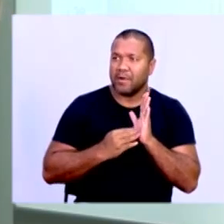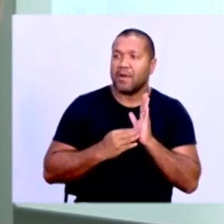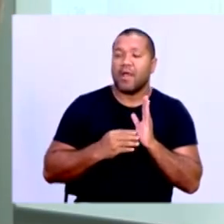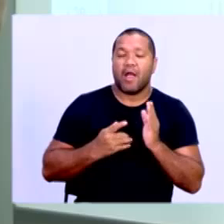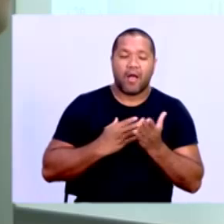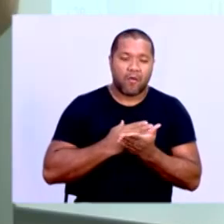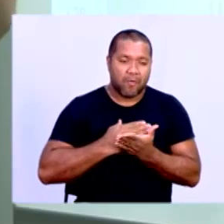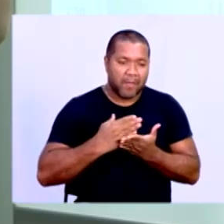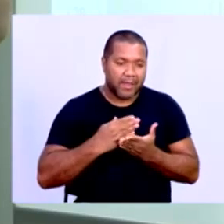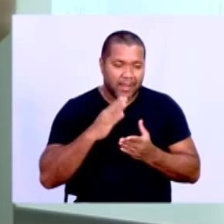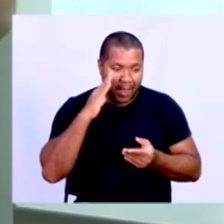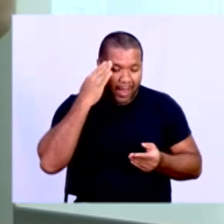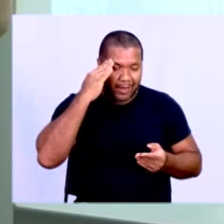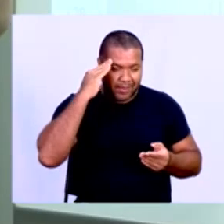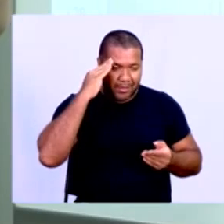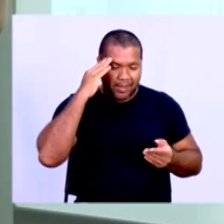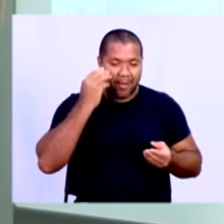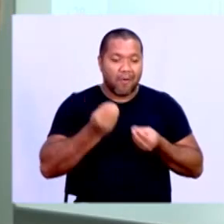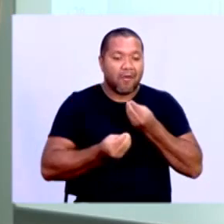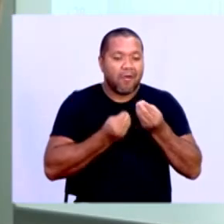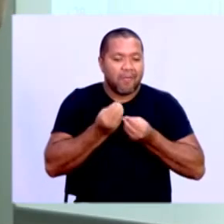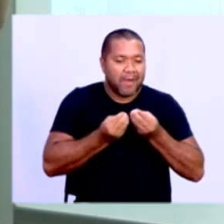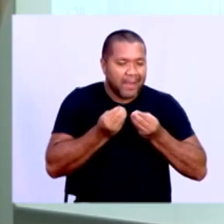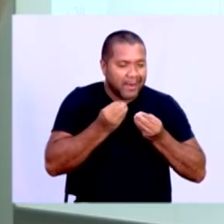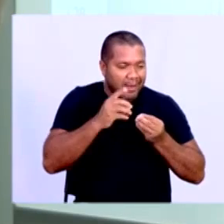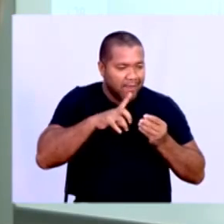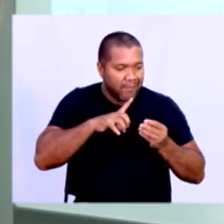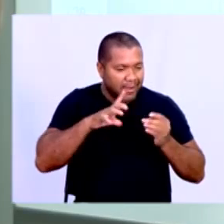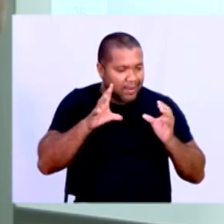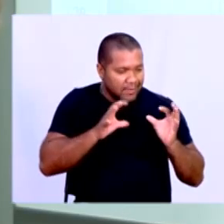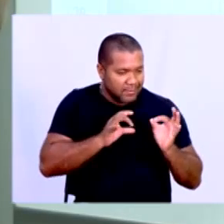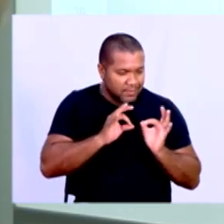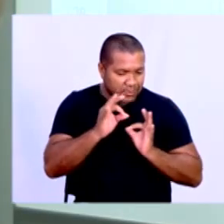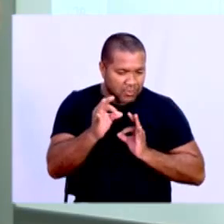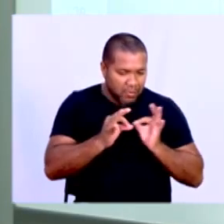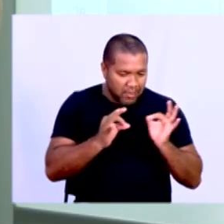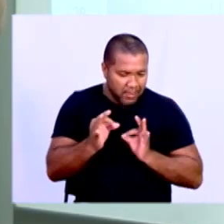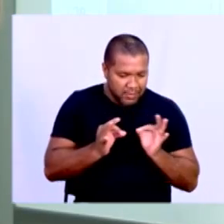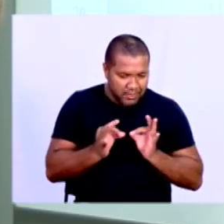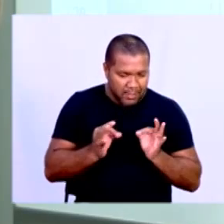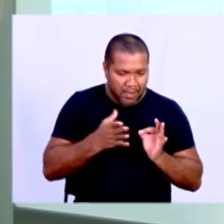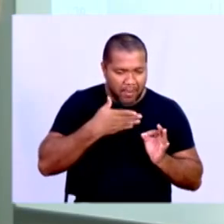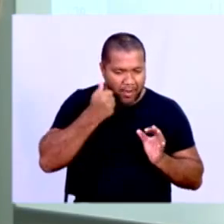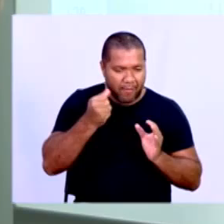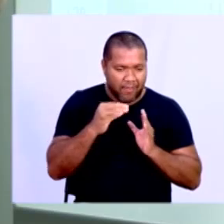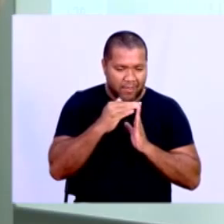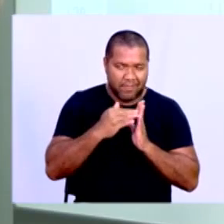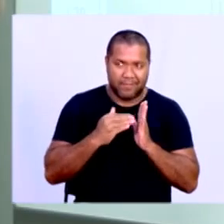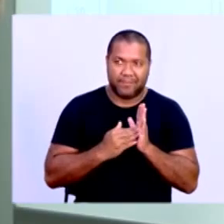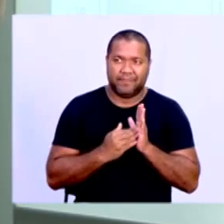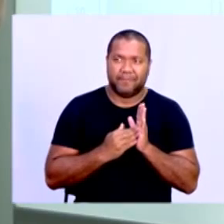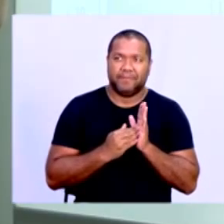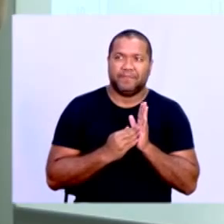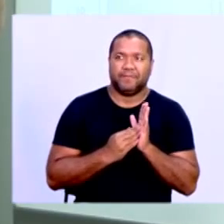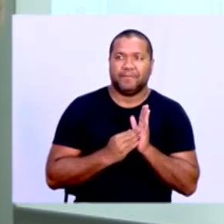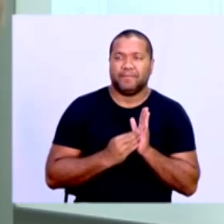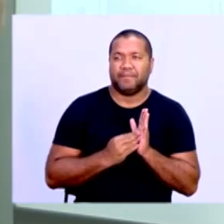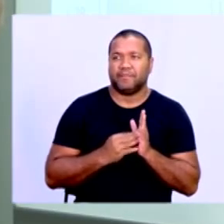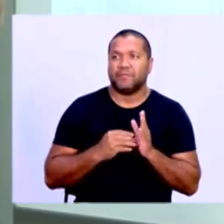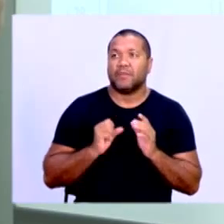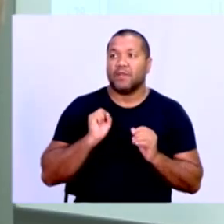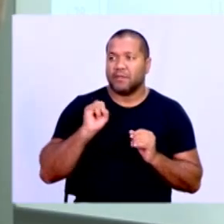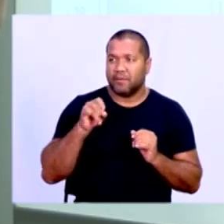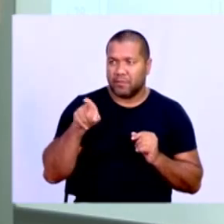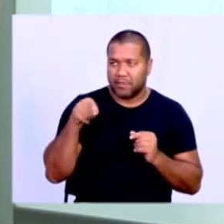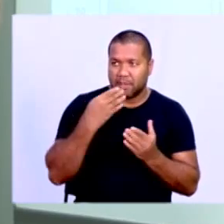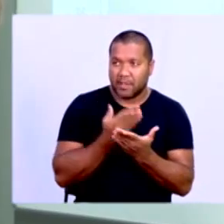ele começa a entender como é que ele vai montar da melhor forma o seu programa, tá? Então, se você está estudando em